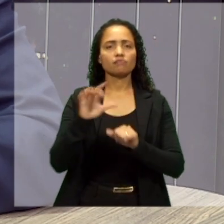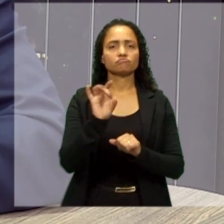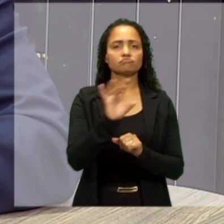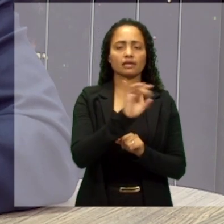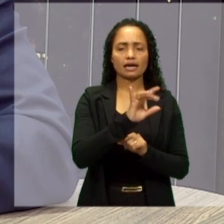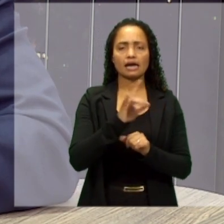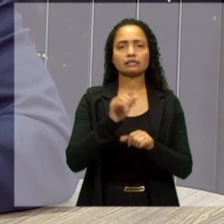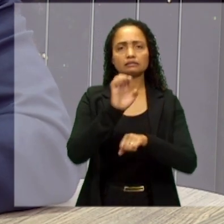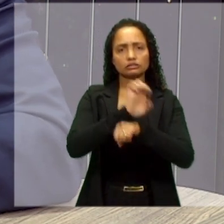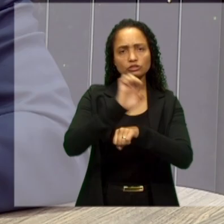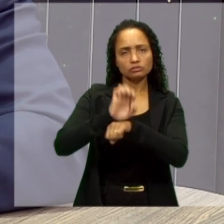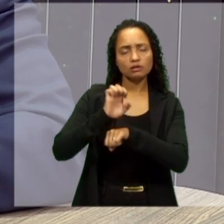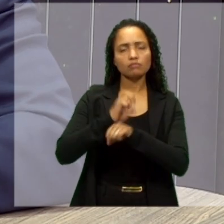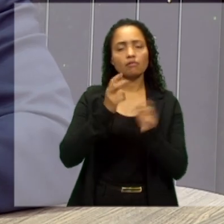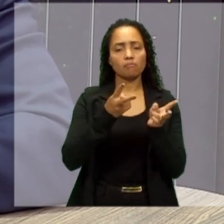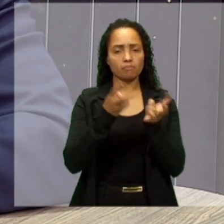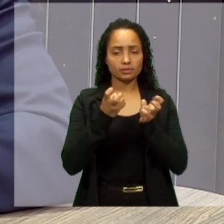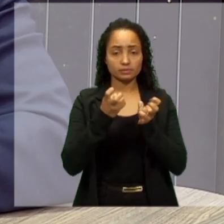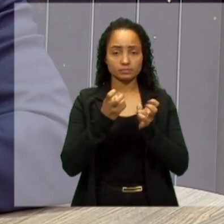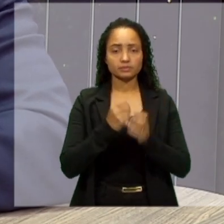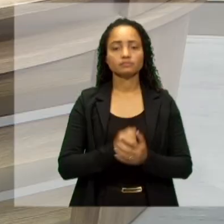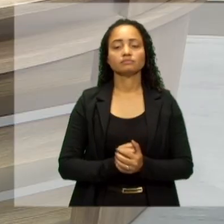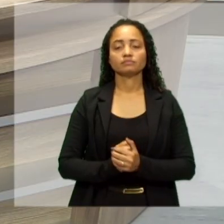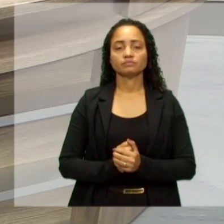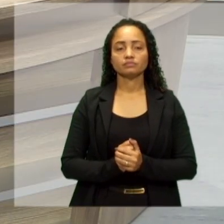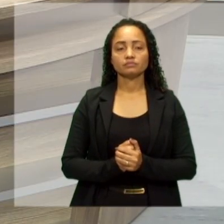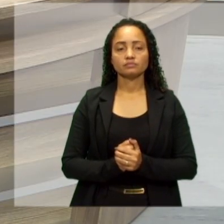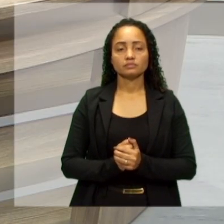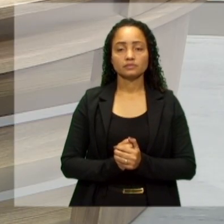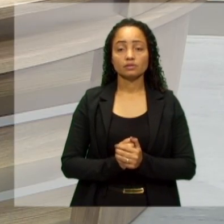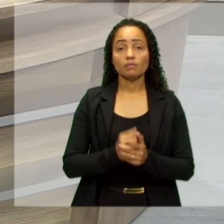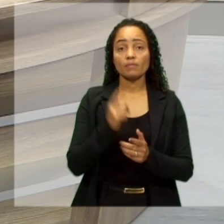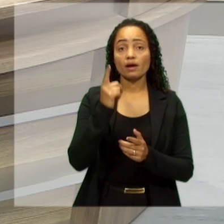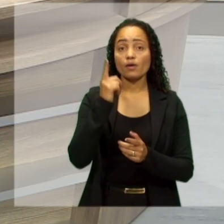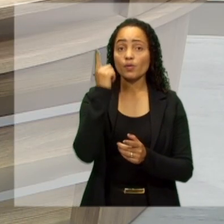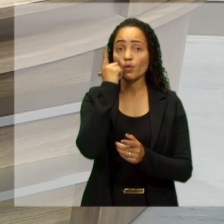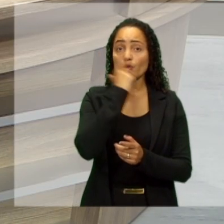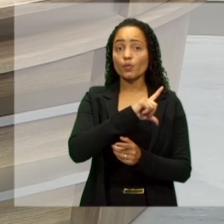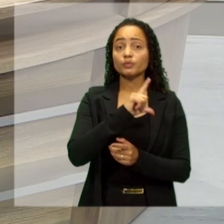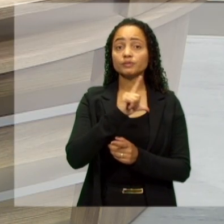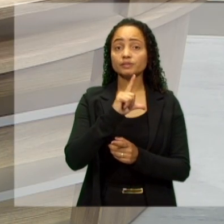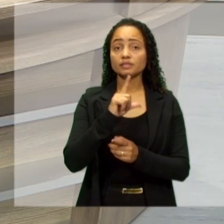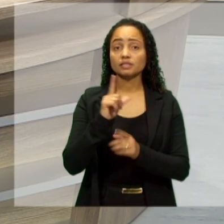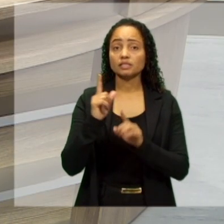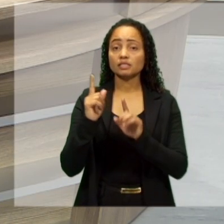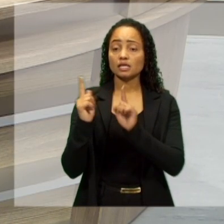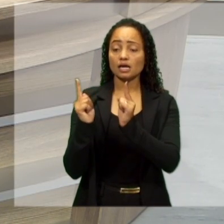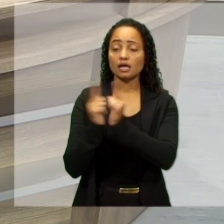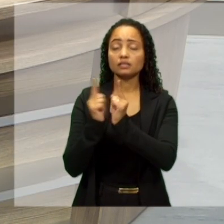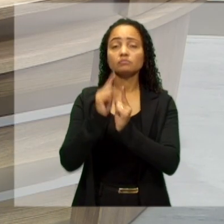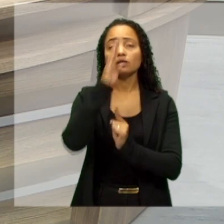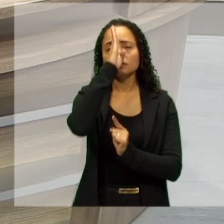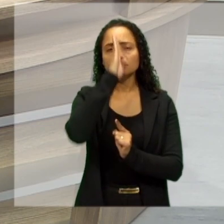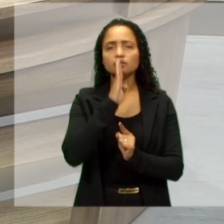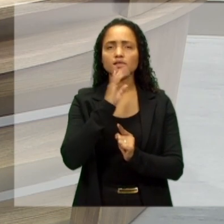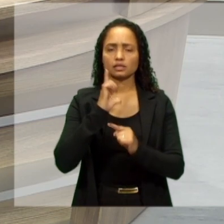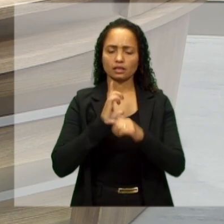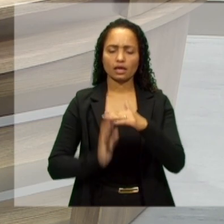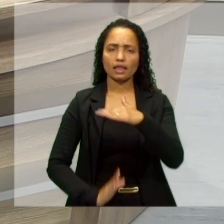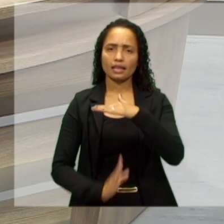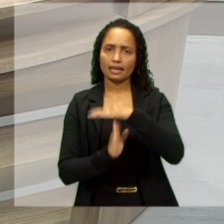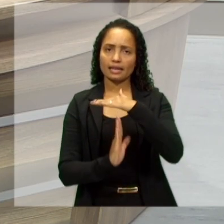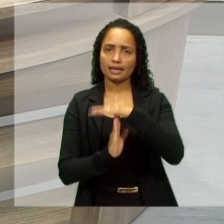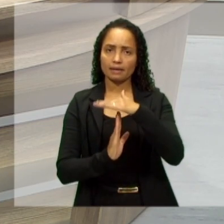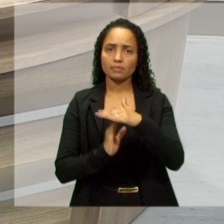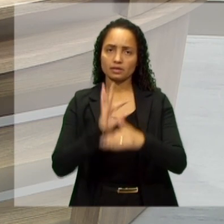estabelece um limite. A porta de entrada aqui em Santa Catarina é qual? Digamos assim, existe algum limite de renda? Existe. Como é que